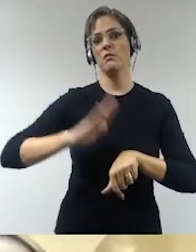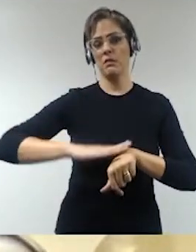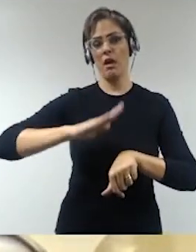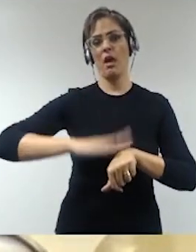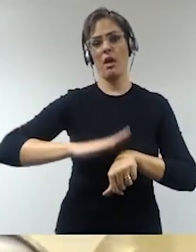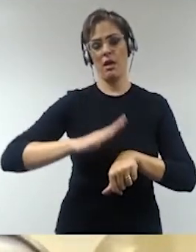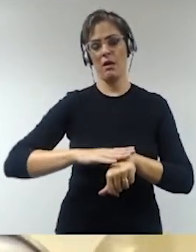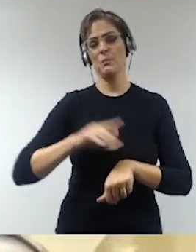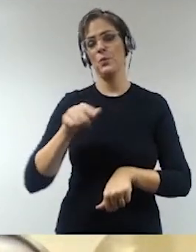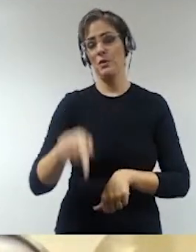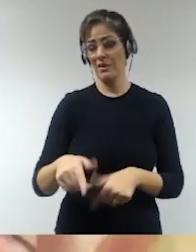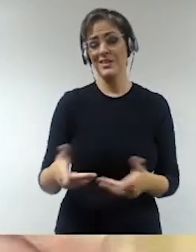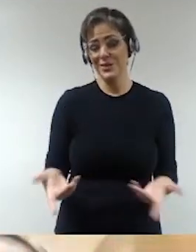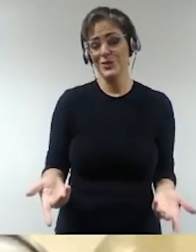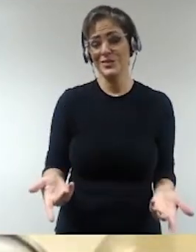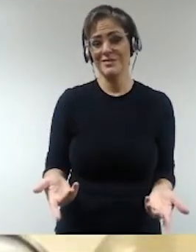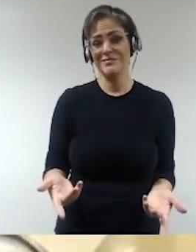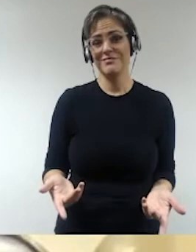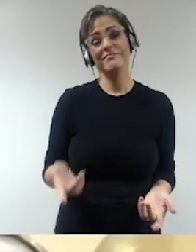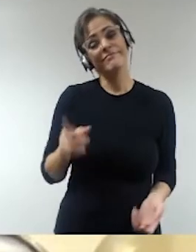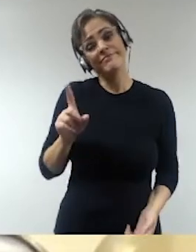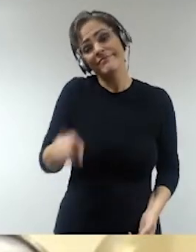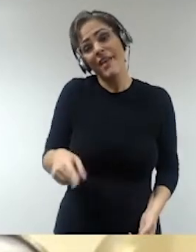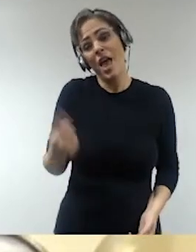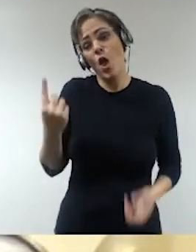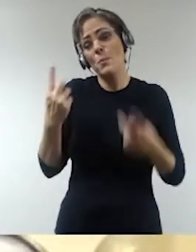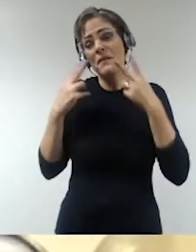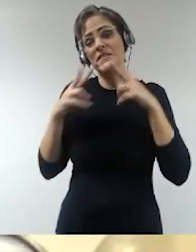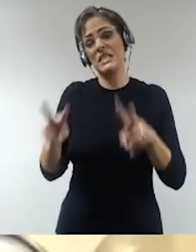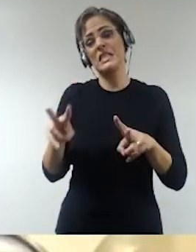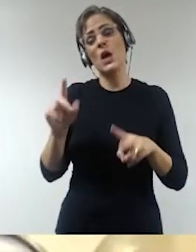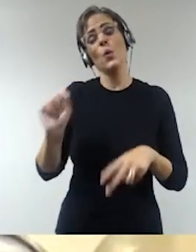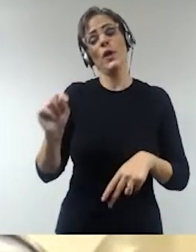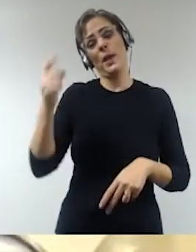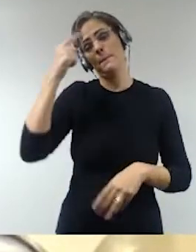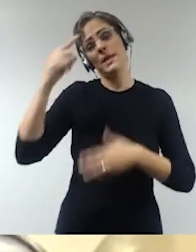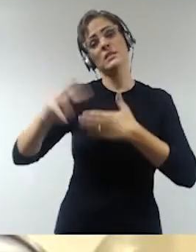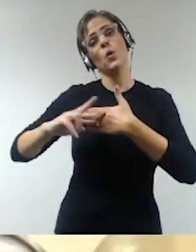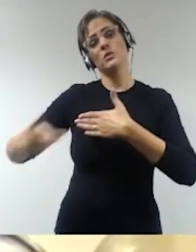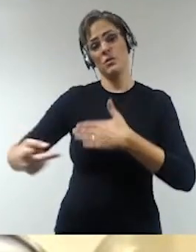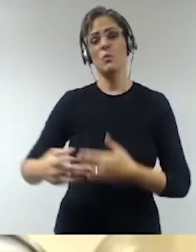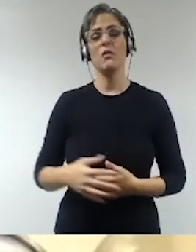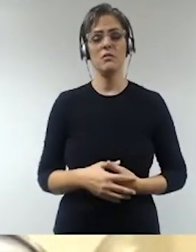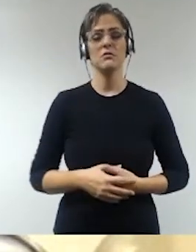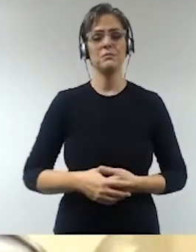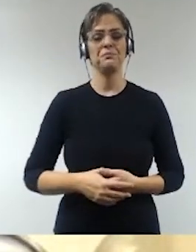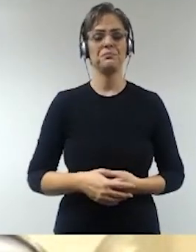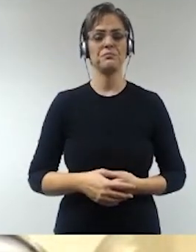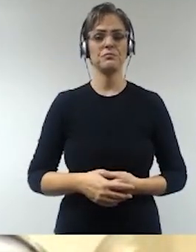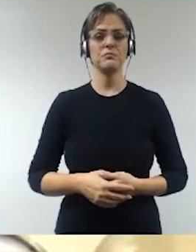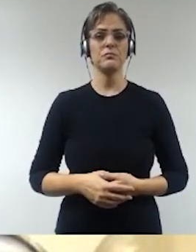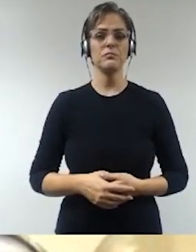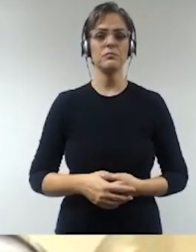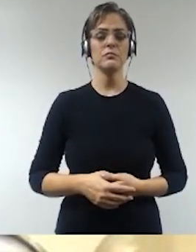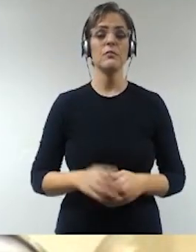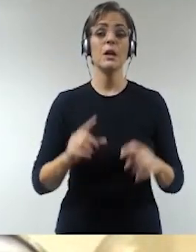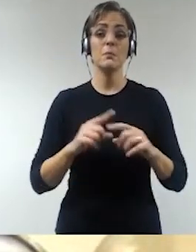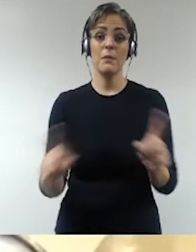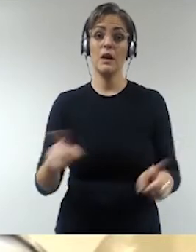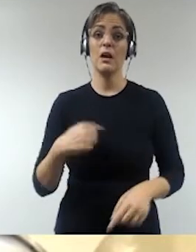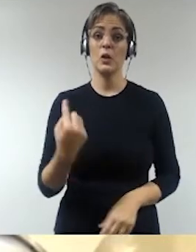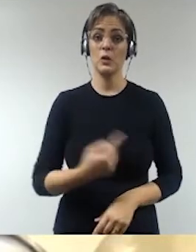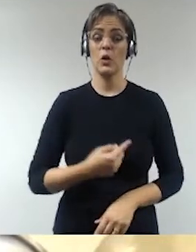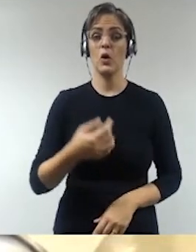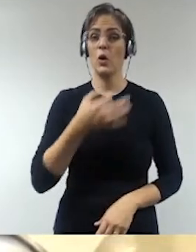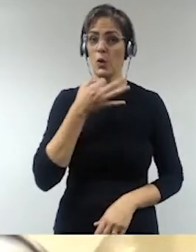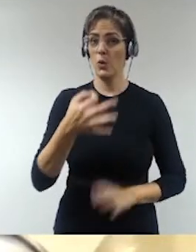tempo. Isso, ou seja, é uma visão consequencialista. O que a gente impõe, o que entendemos que